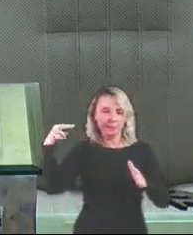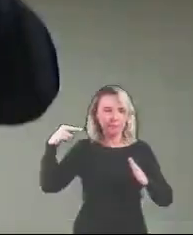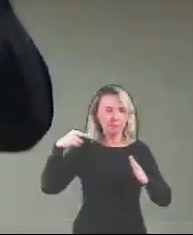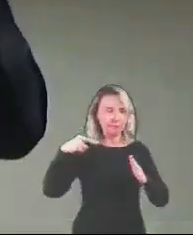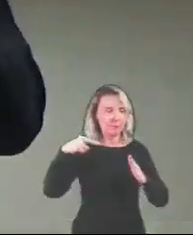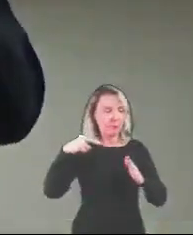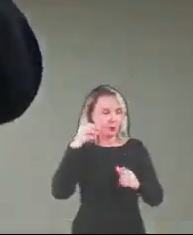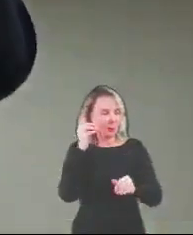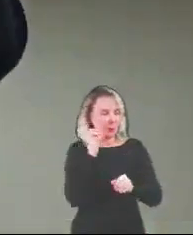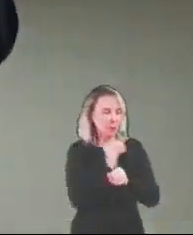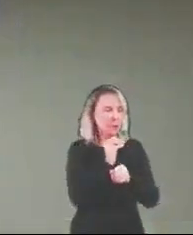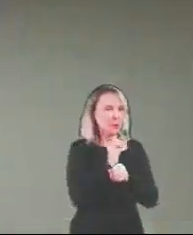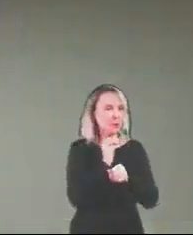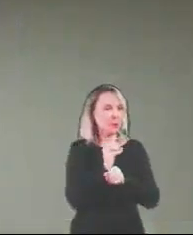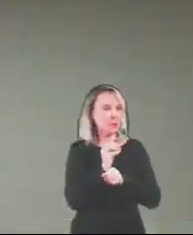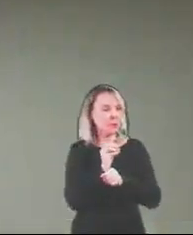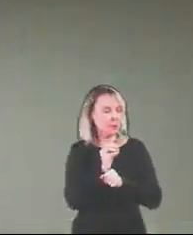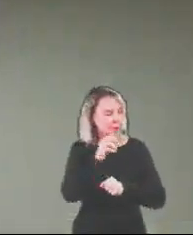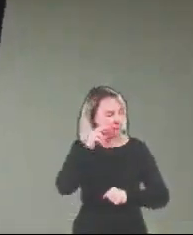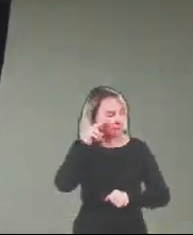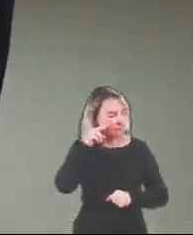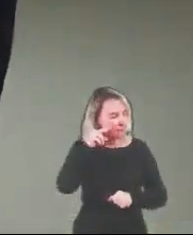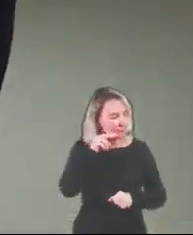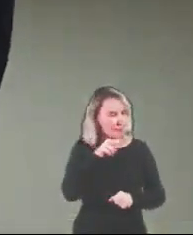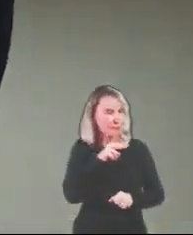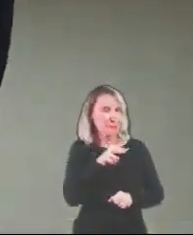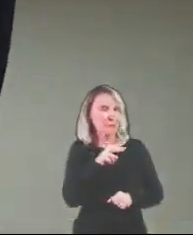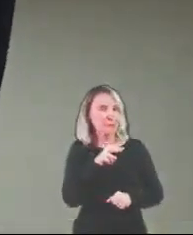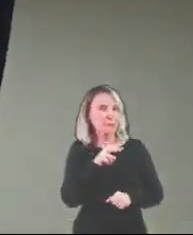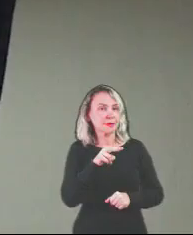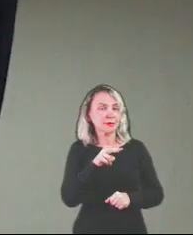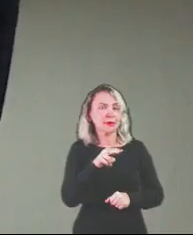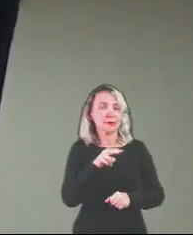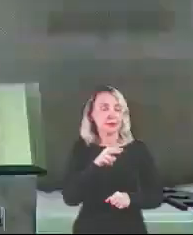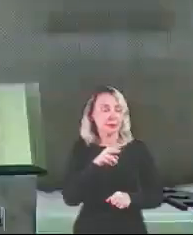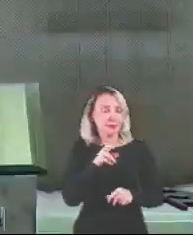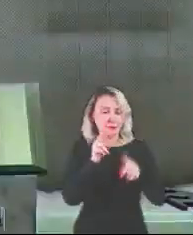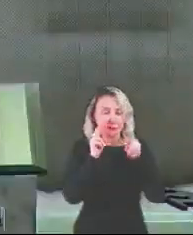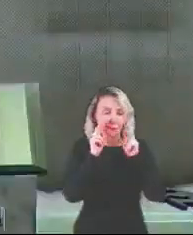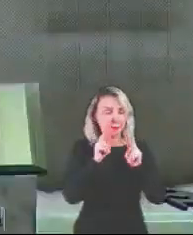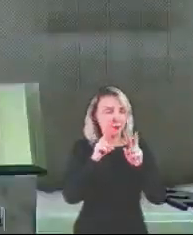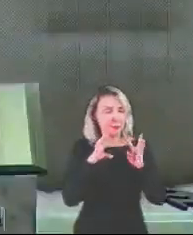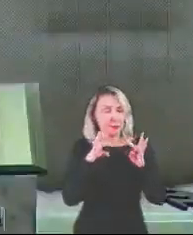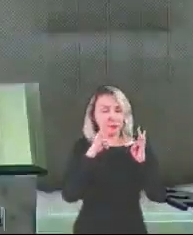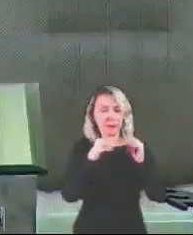penetra, que sonda, que perscruta todas as coisas.